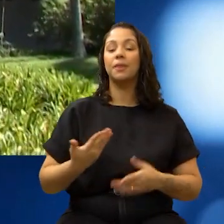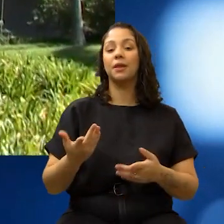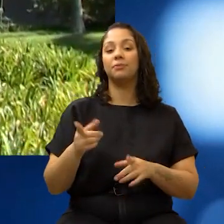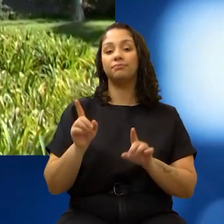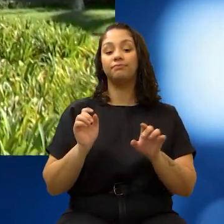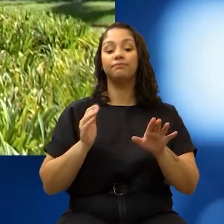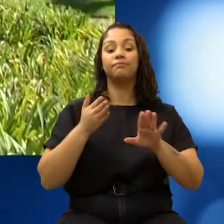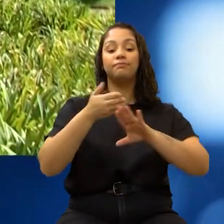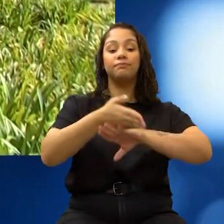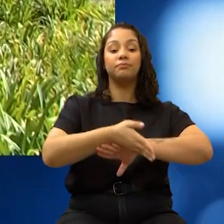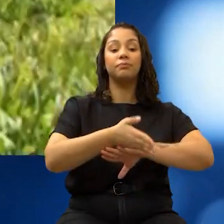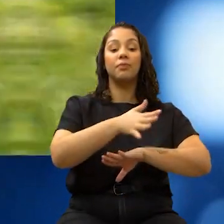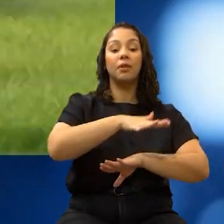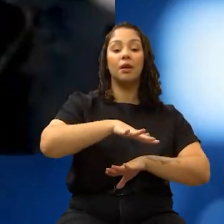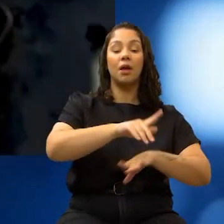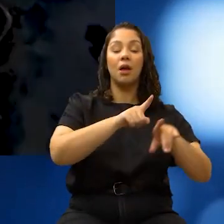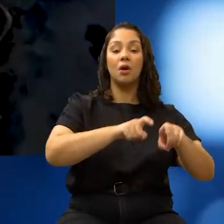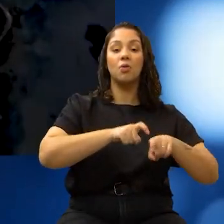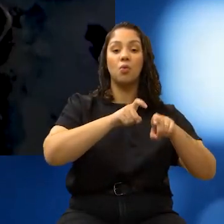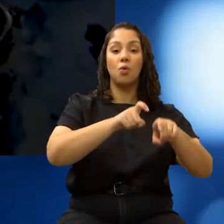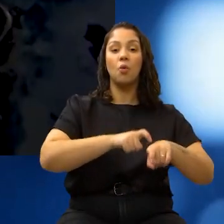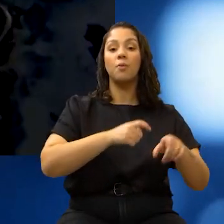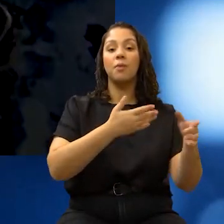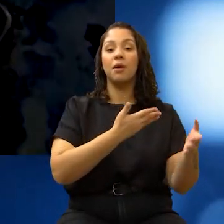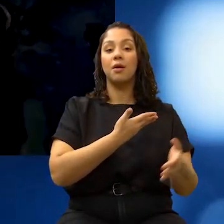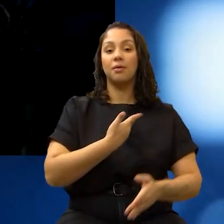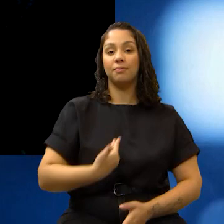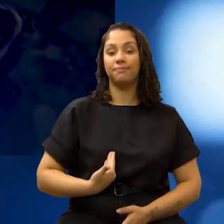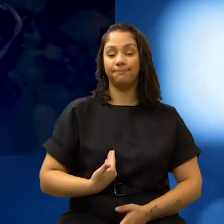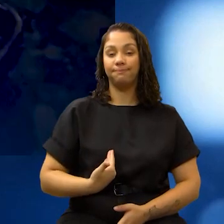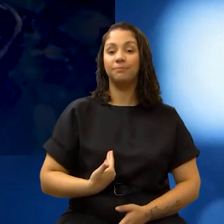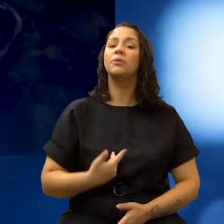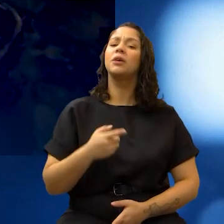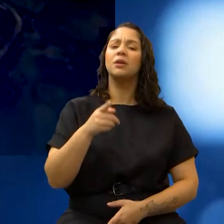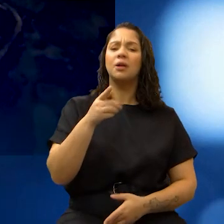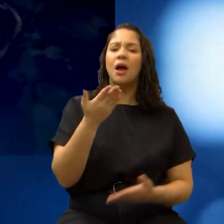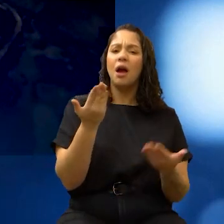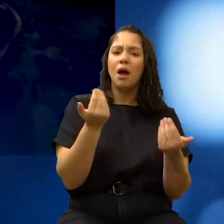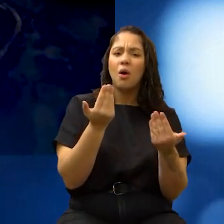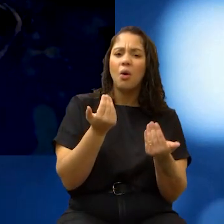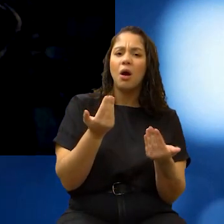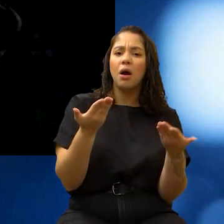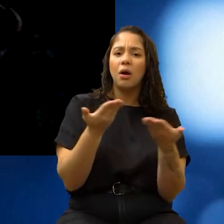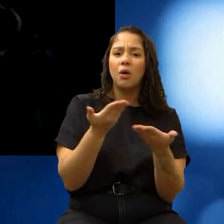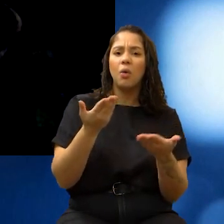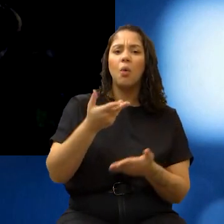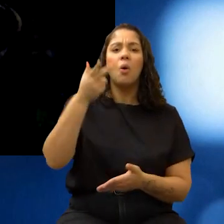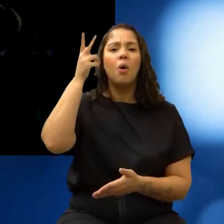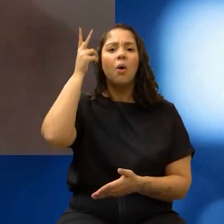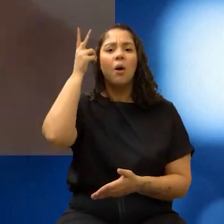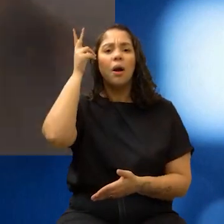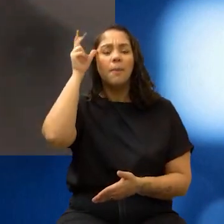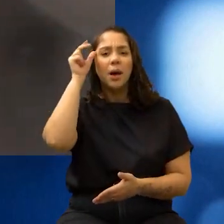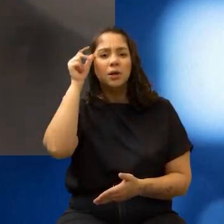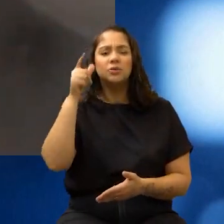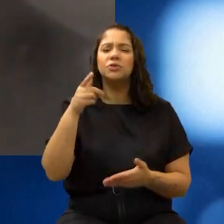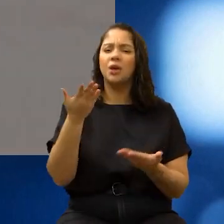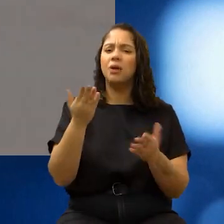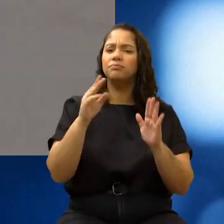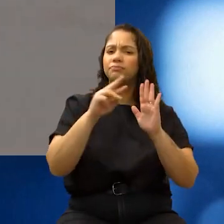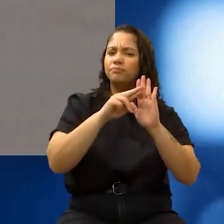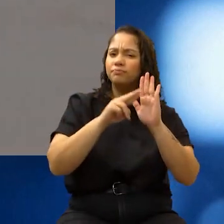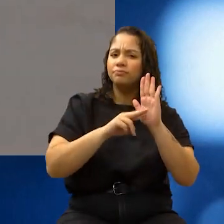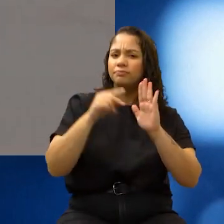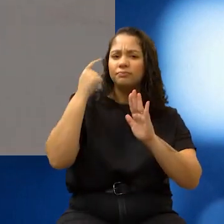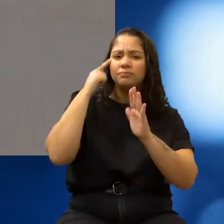Instituto Agronômico de Campinas. Páscoa chegando e você já pensou na receita para o almoço do feriado? A gente traz uma